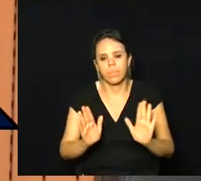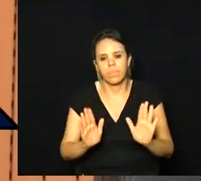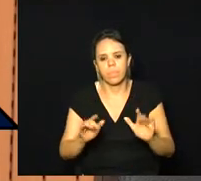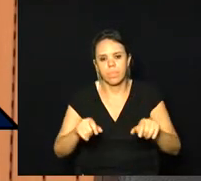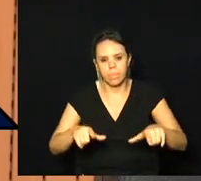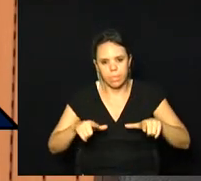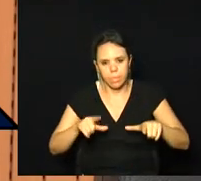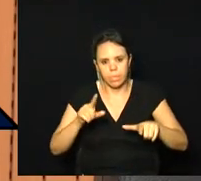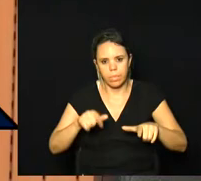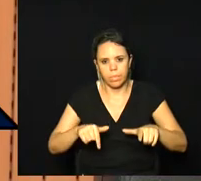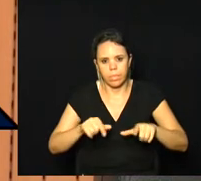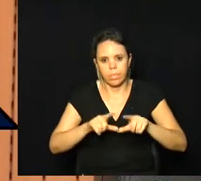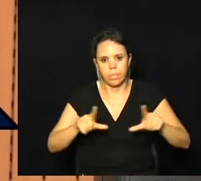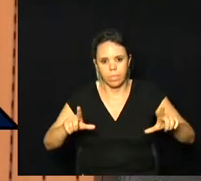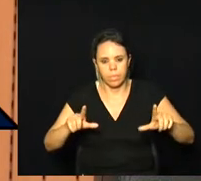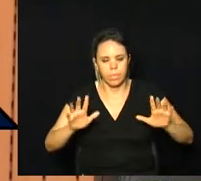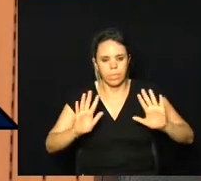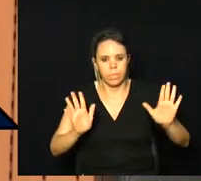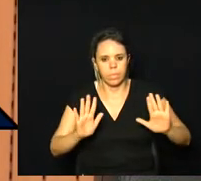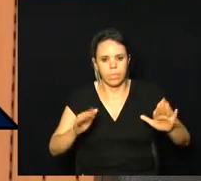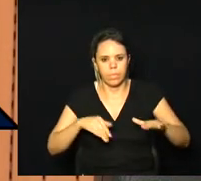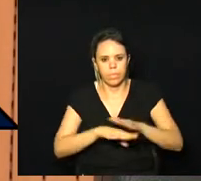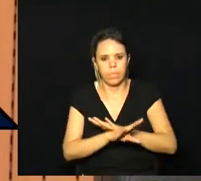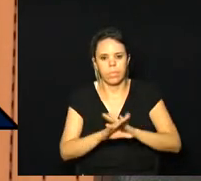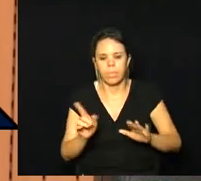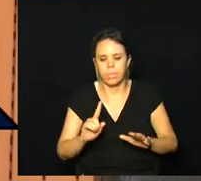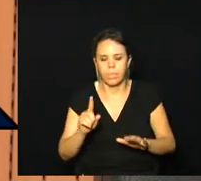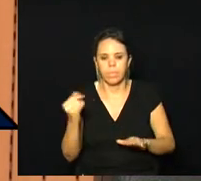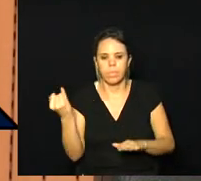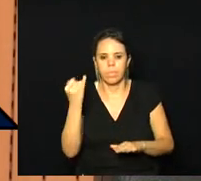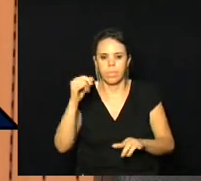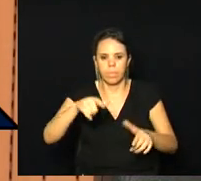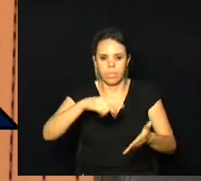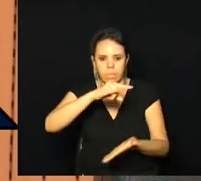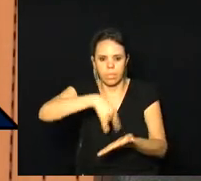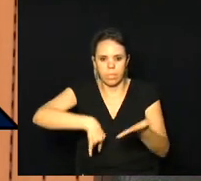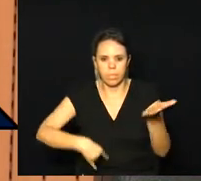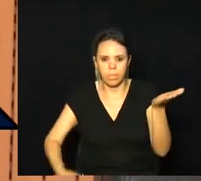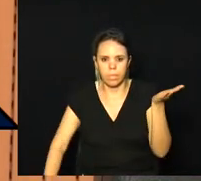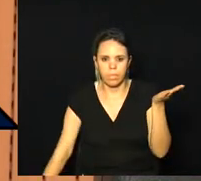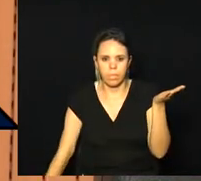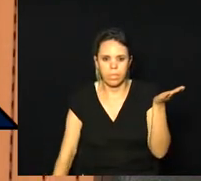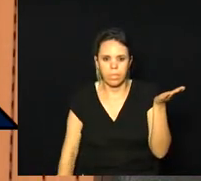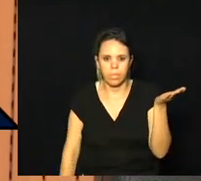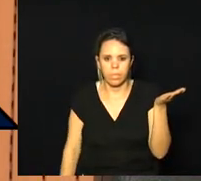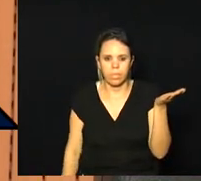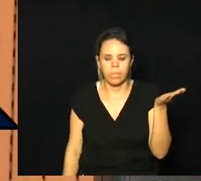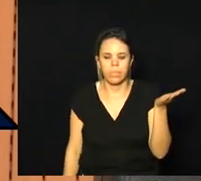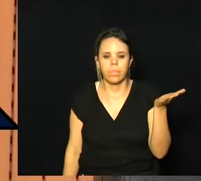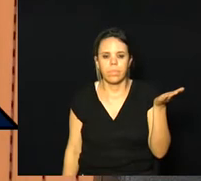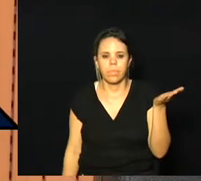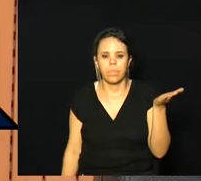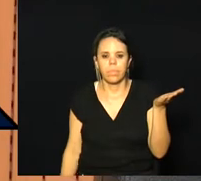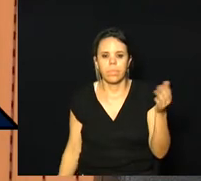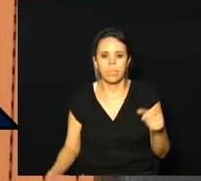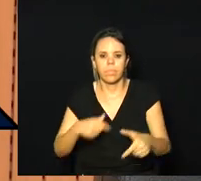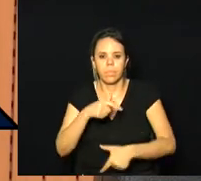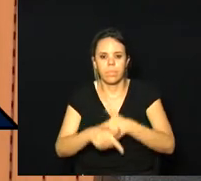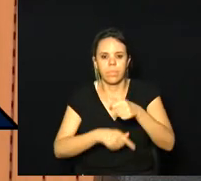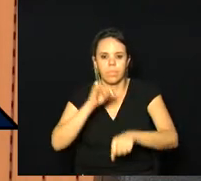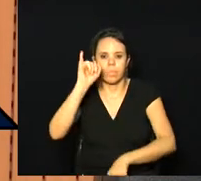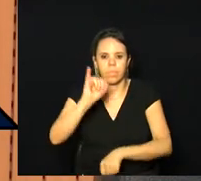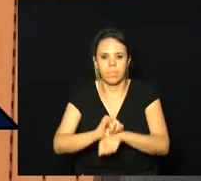título ele não é para colocar numa galeria. Ele serve como documentação para uma empreitada